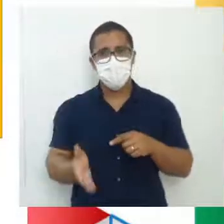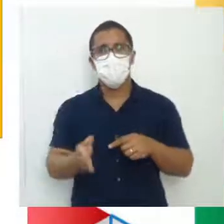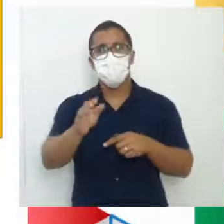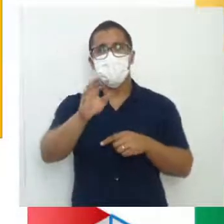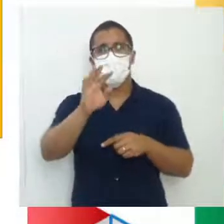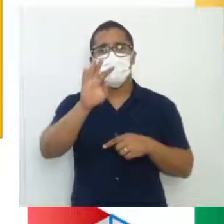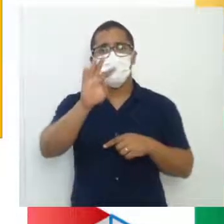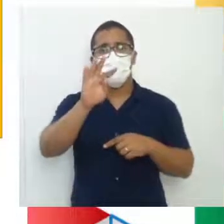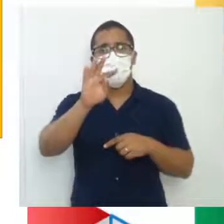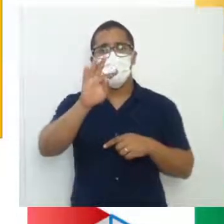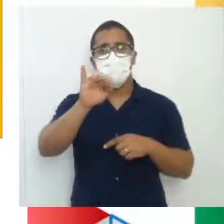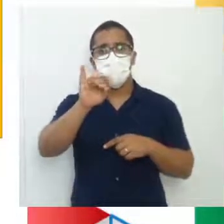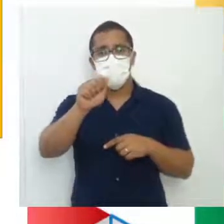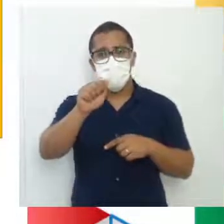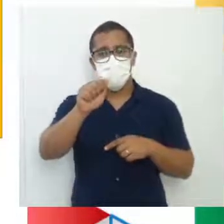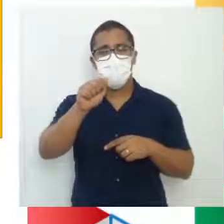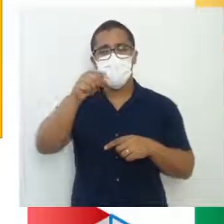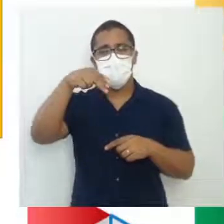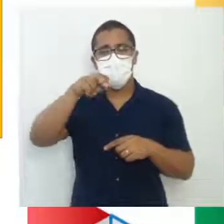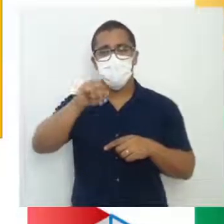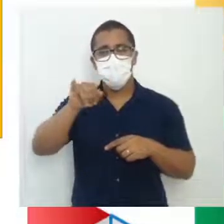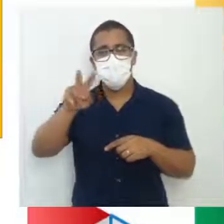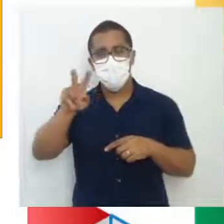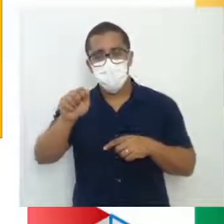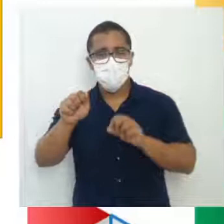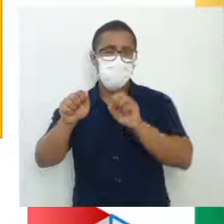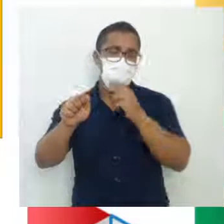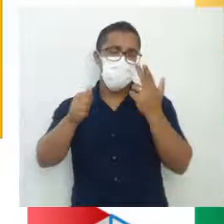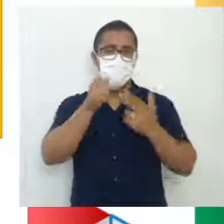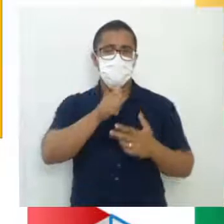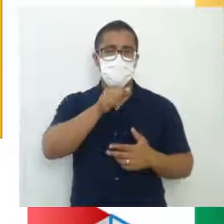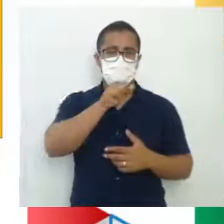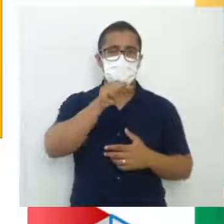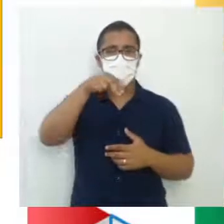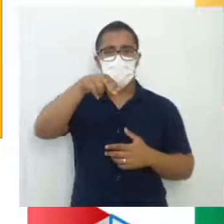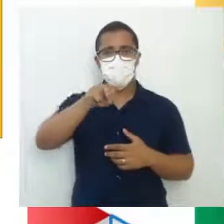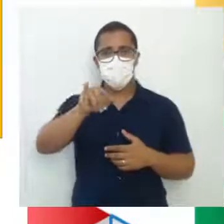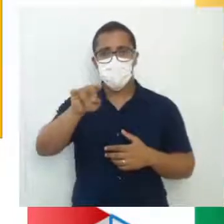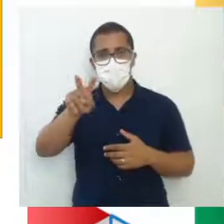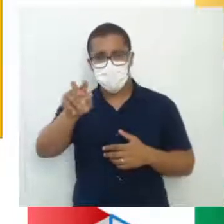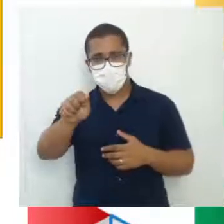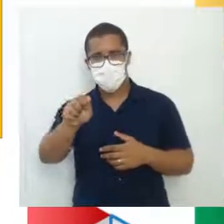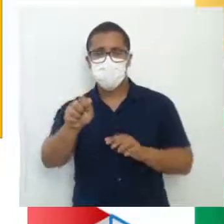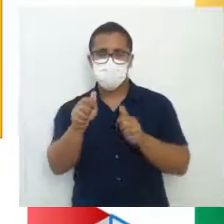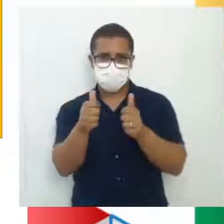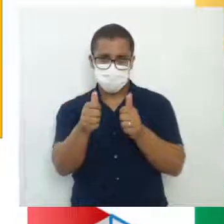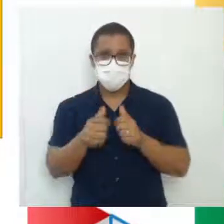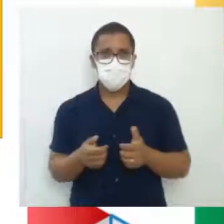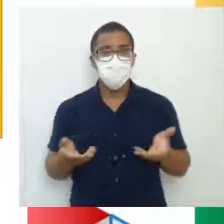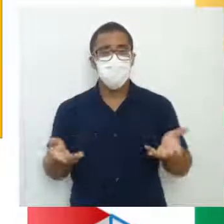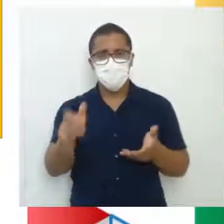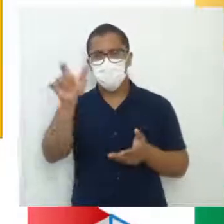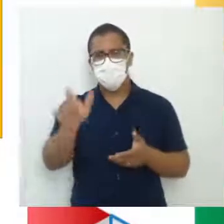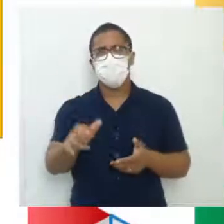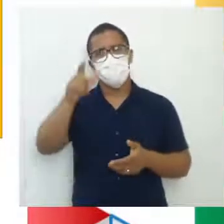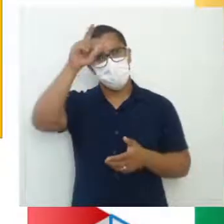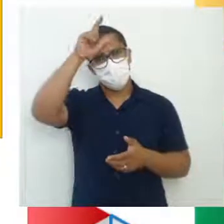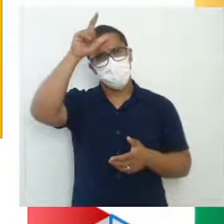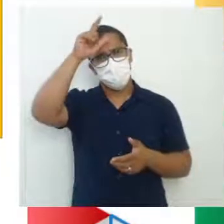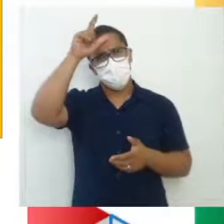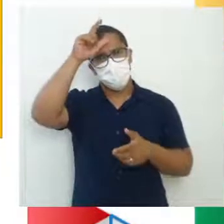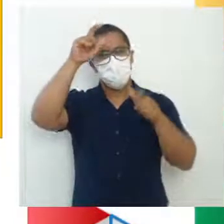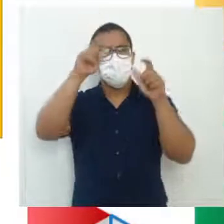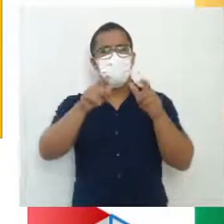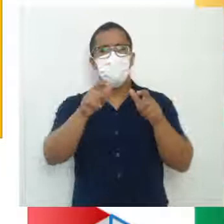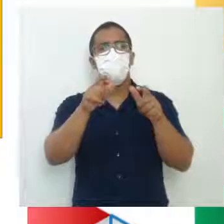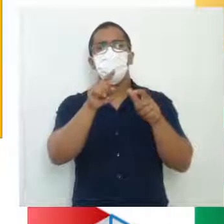Neiva, também chamada de Mãe Neiva. E vamos adiante. E ela, que foi uma grande líder do Vale